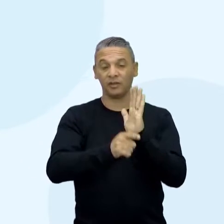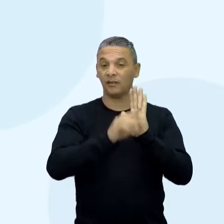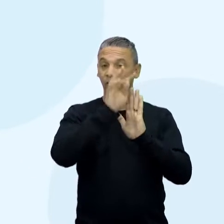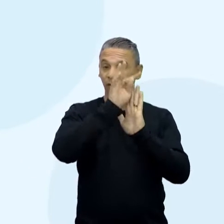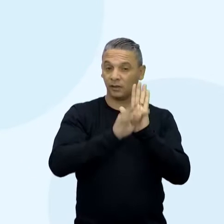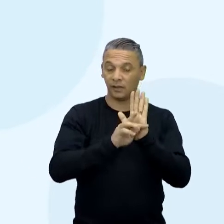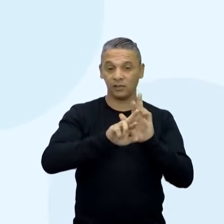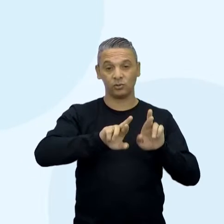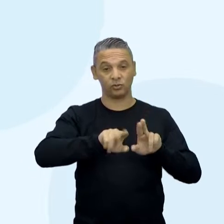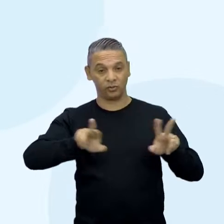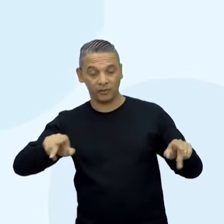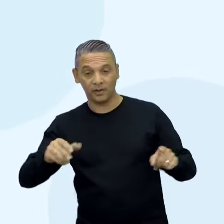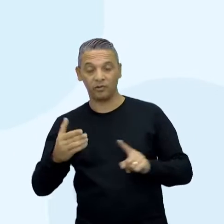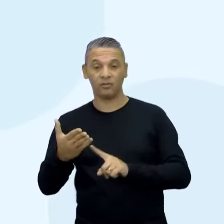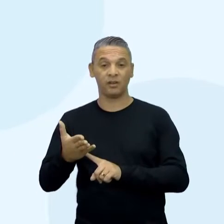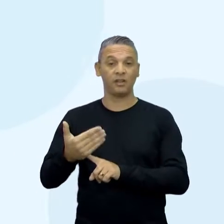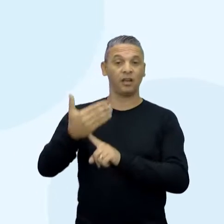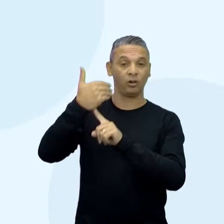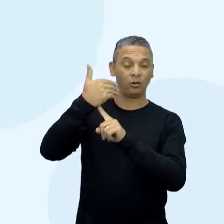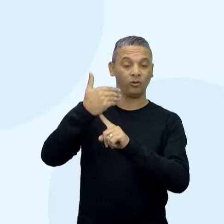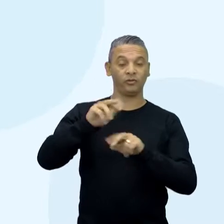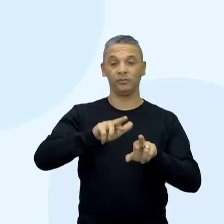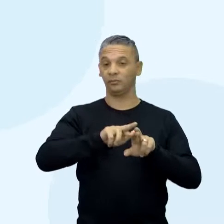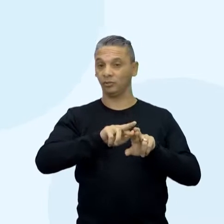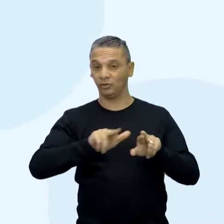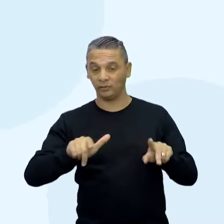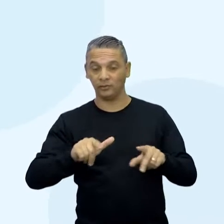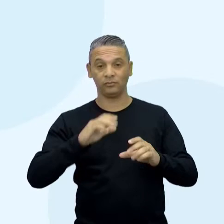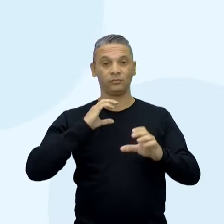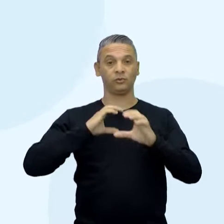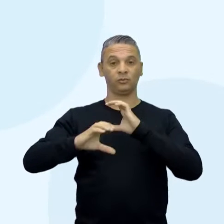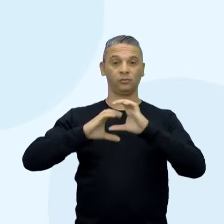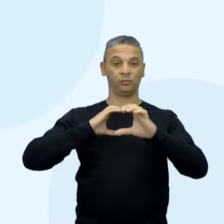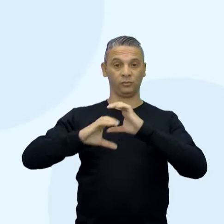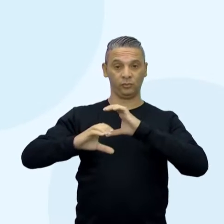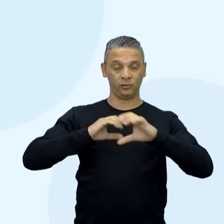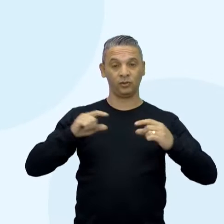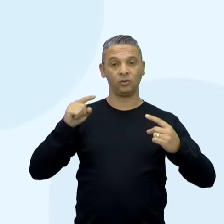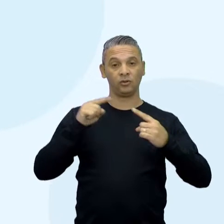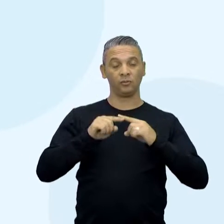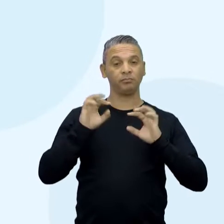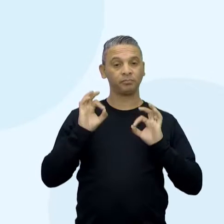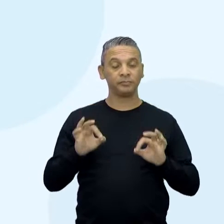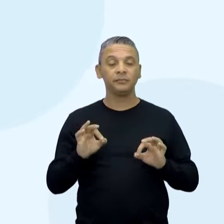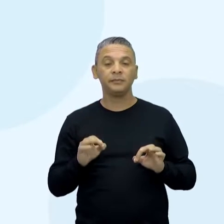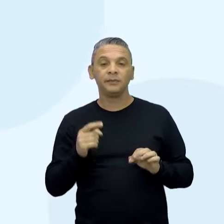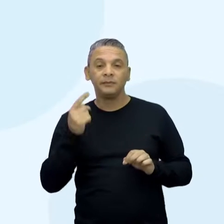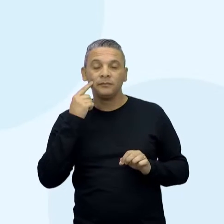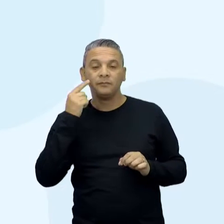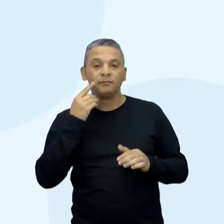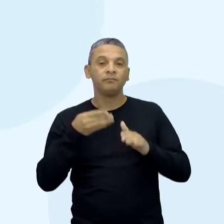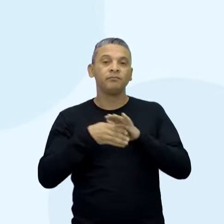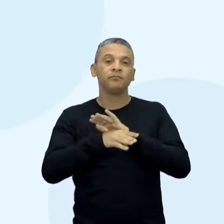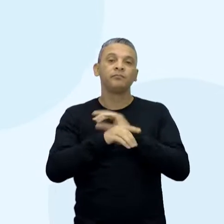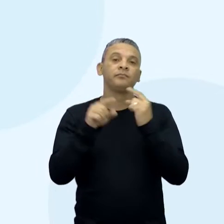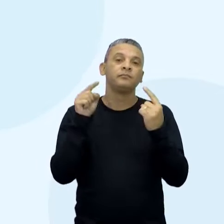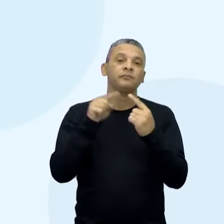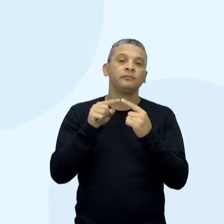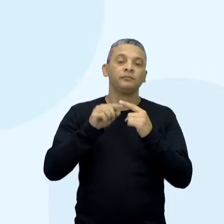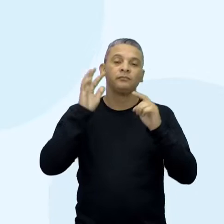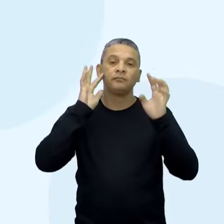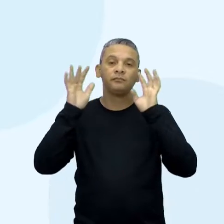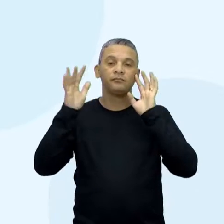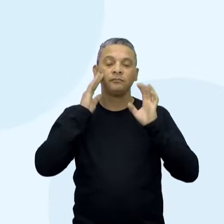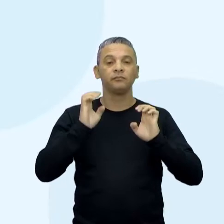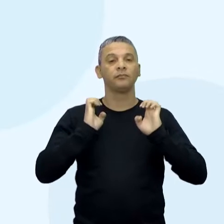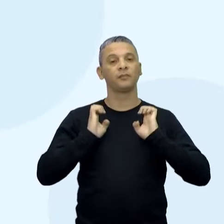e tecnologias digitais de informação e comunicação de forma crítica, significativa, reflexiva